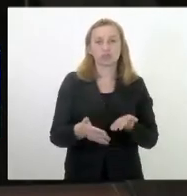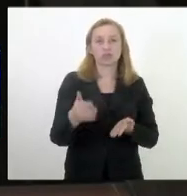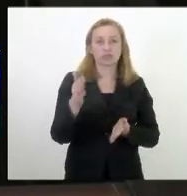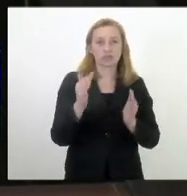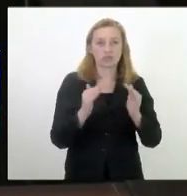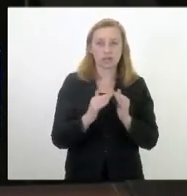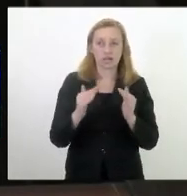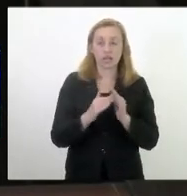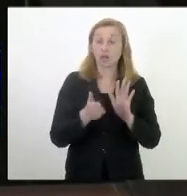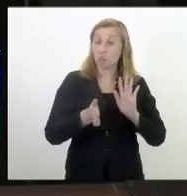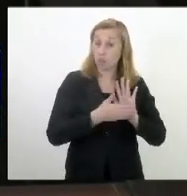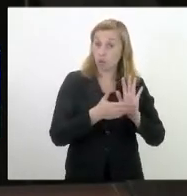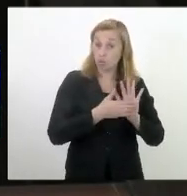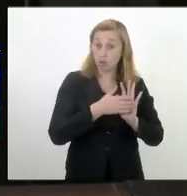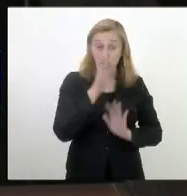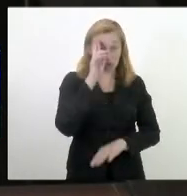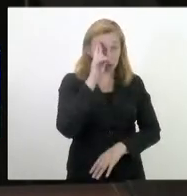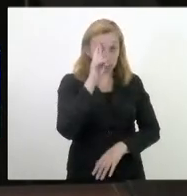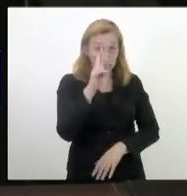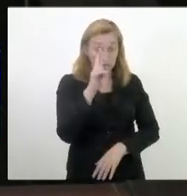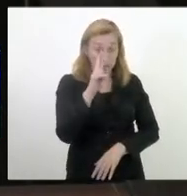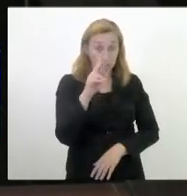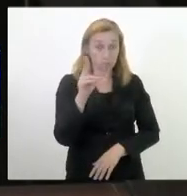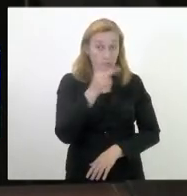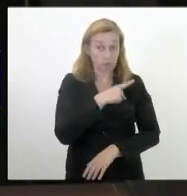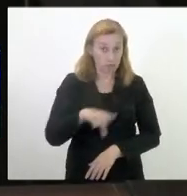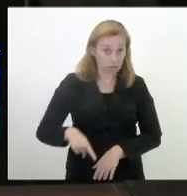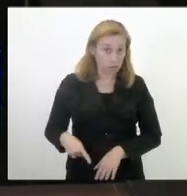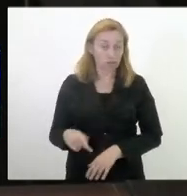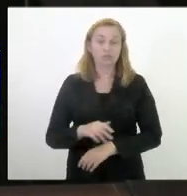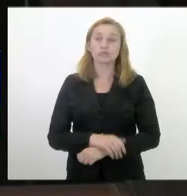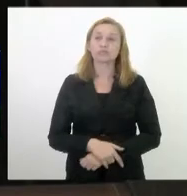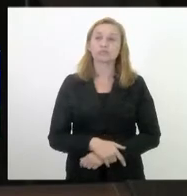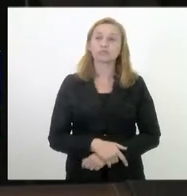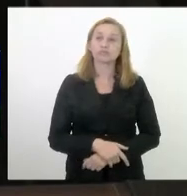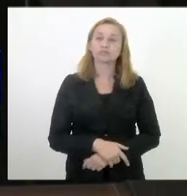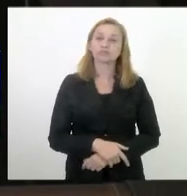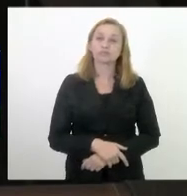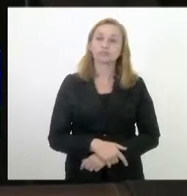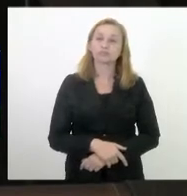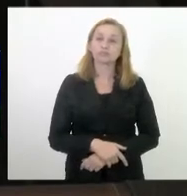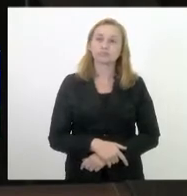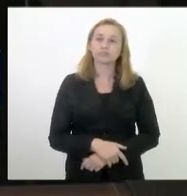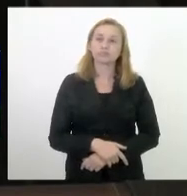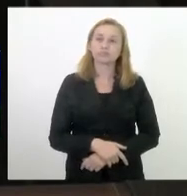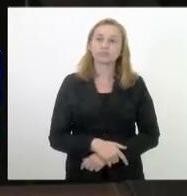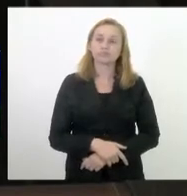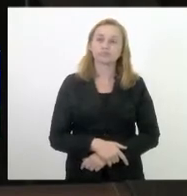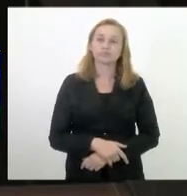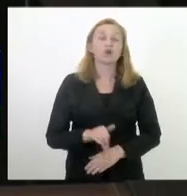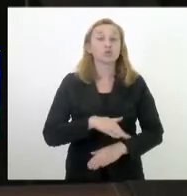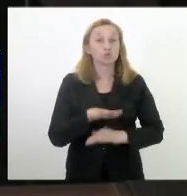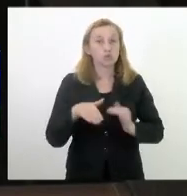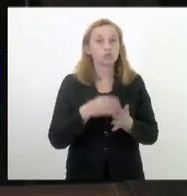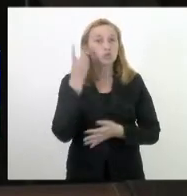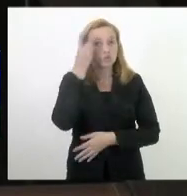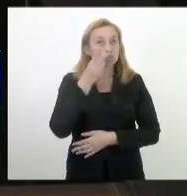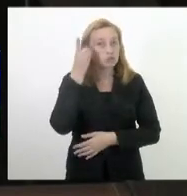por proposta de Vossa Excelência, e adesão em massa de